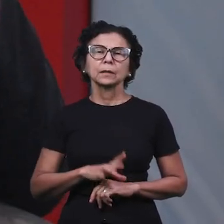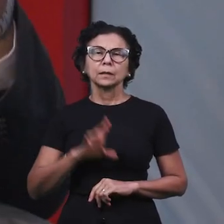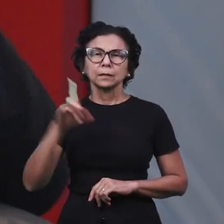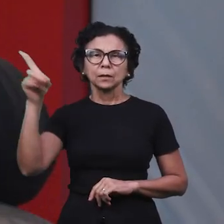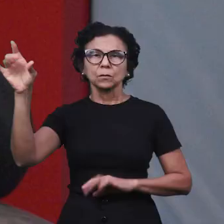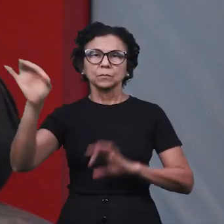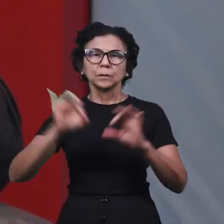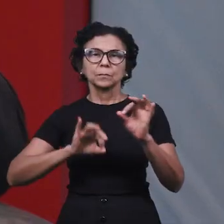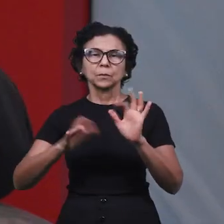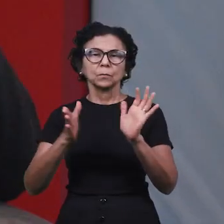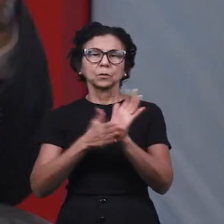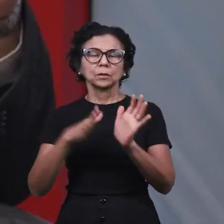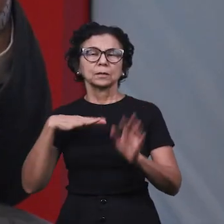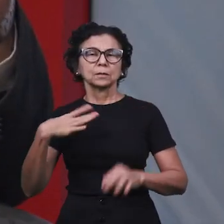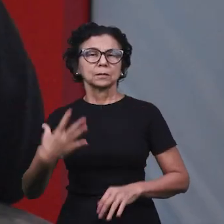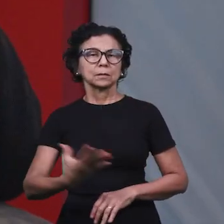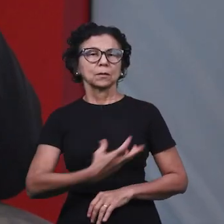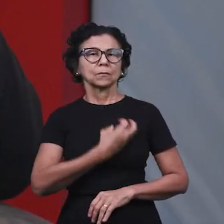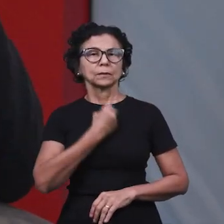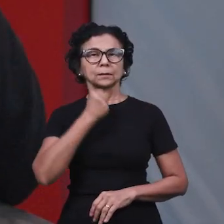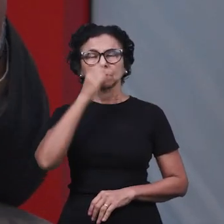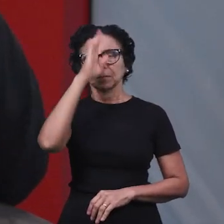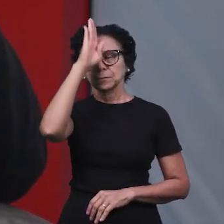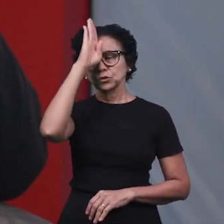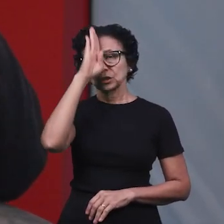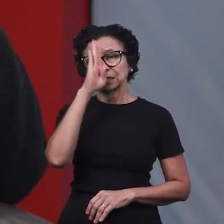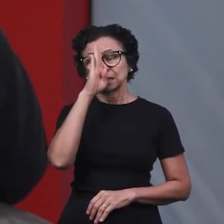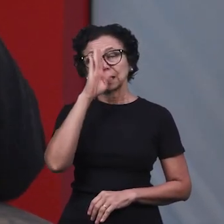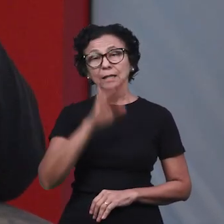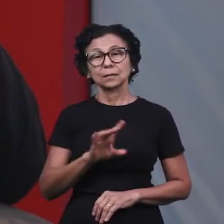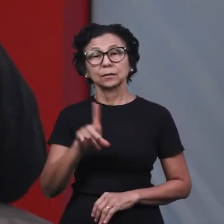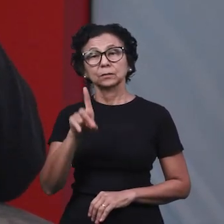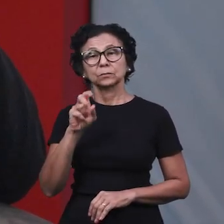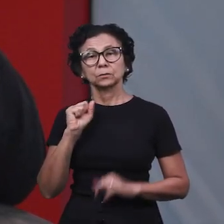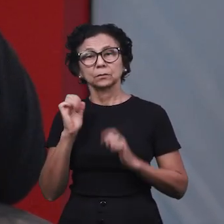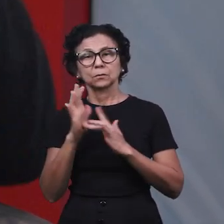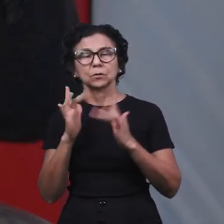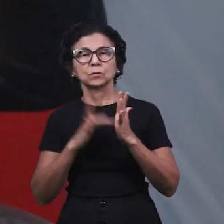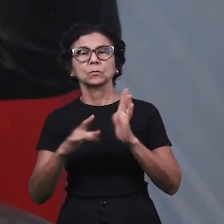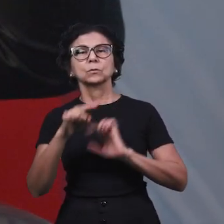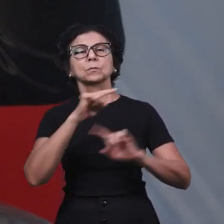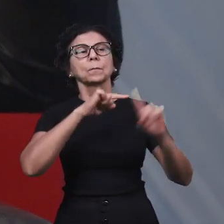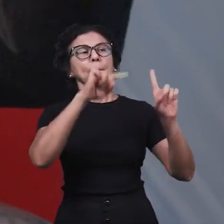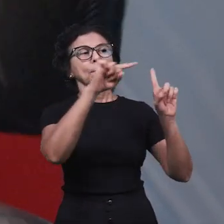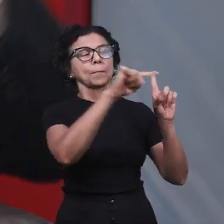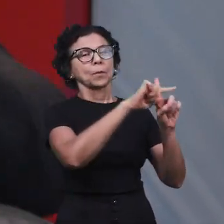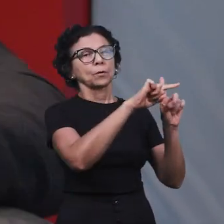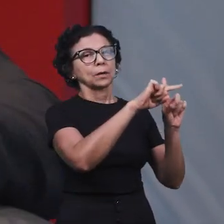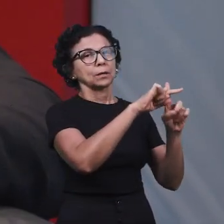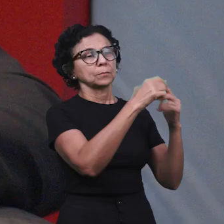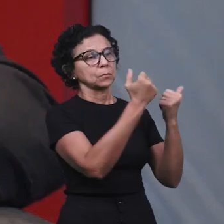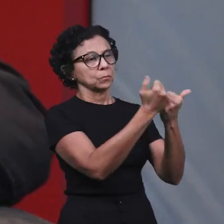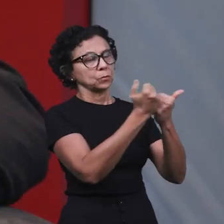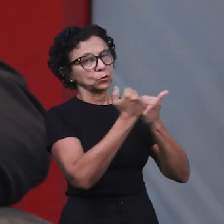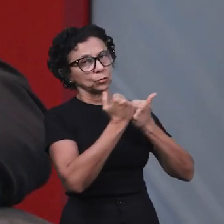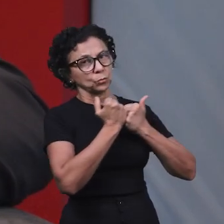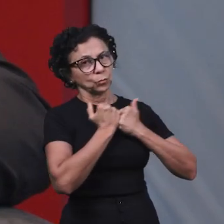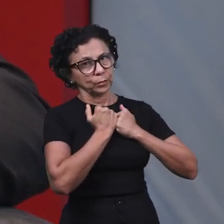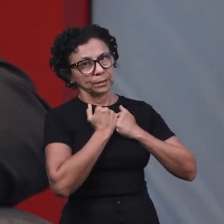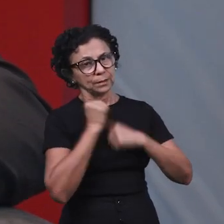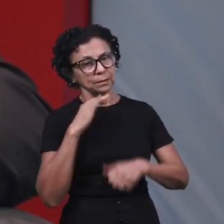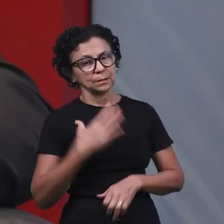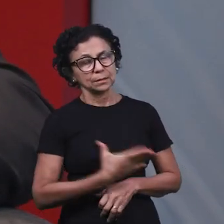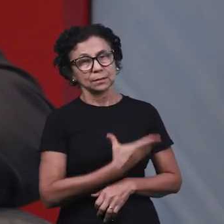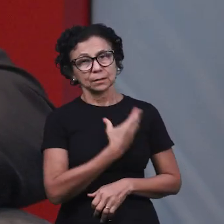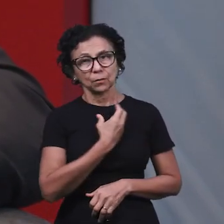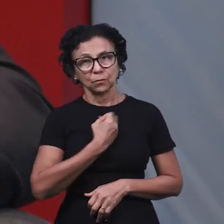de salvação gratuito, pago o preço por Jesus na cruz do Calvário, onde